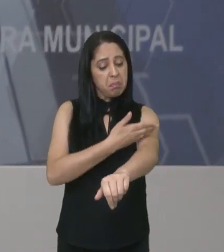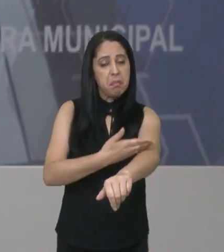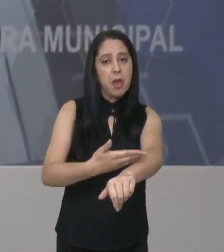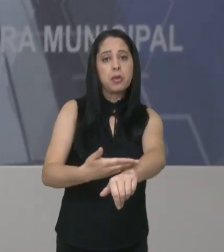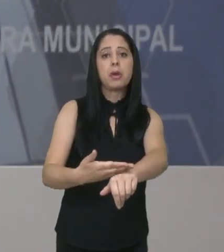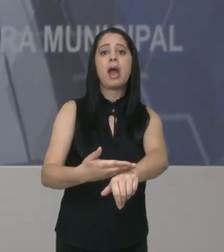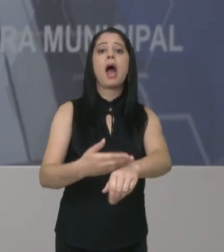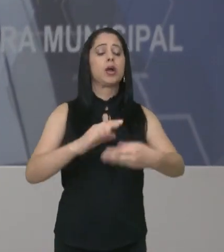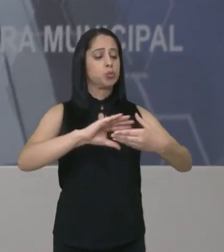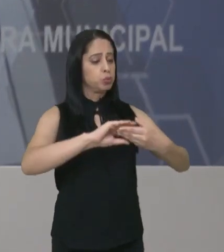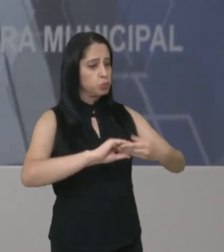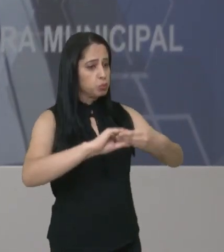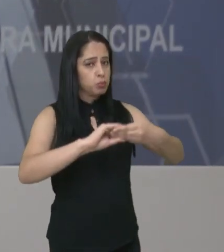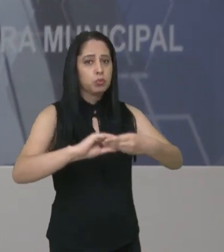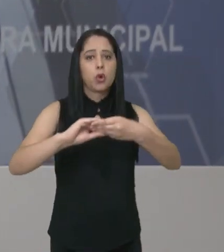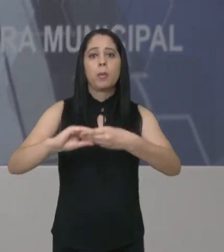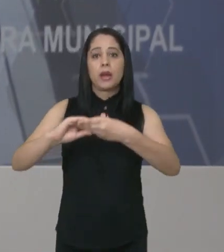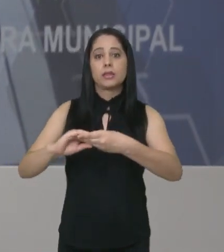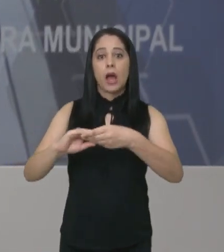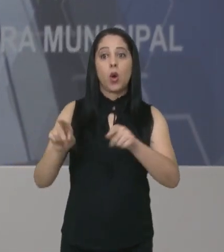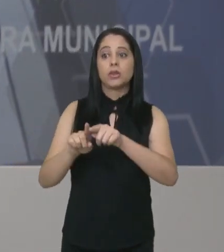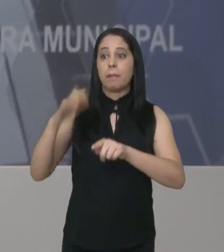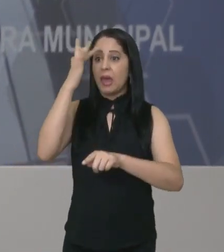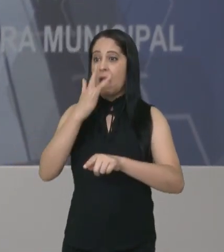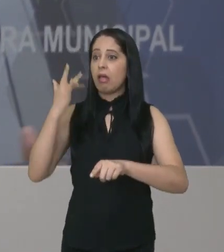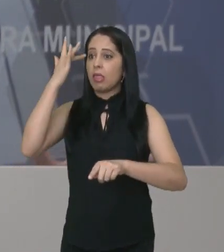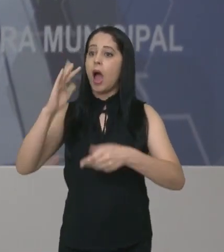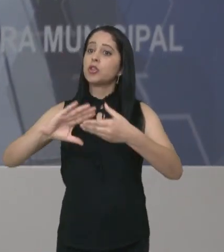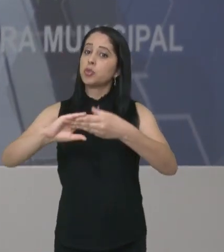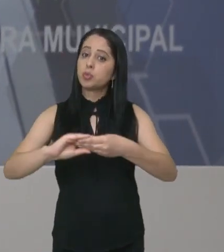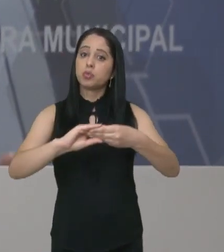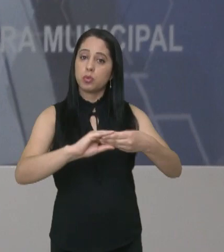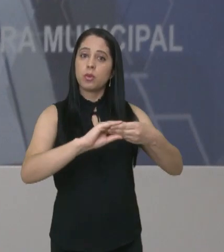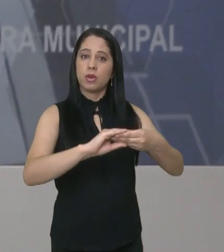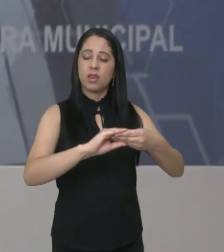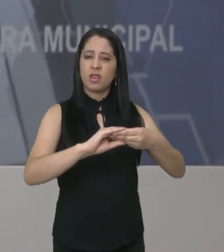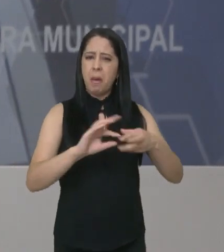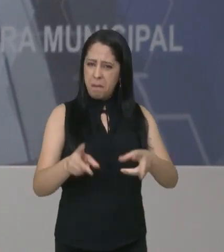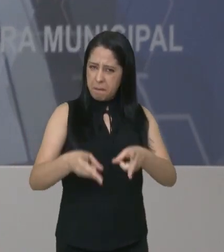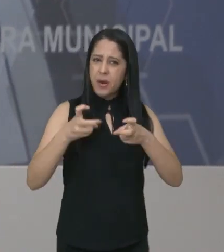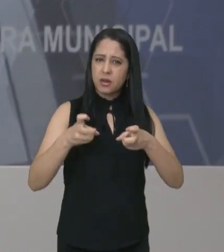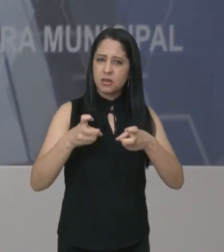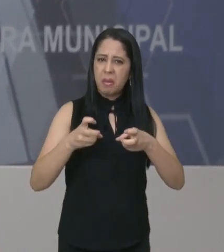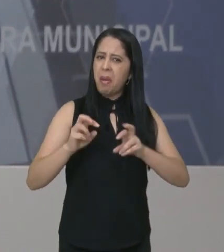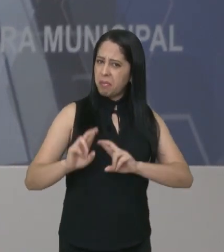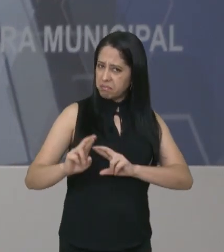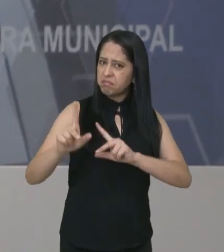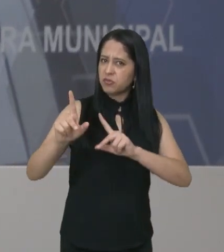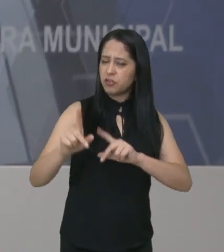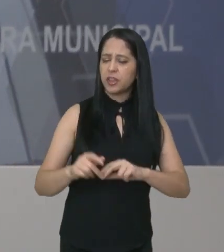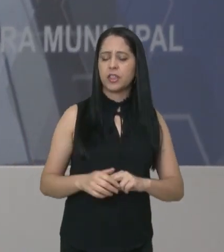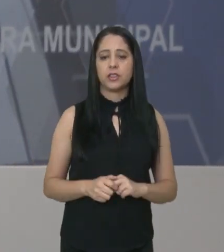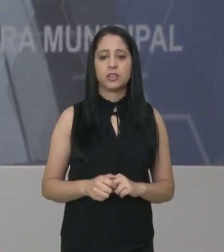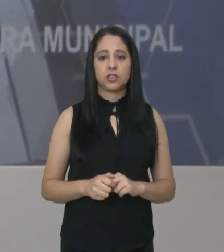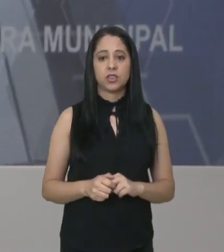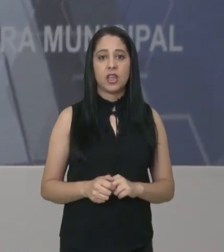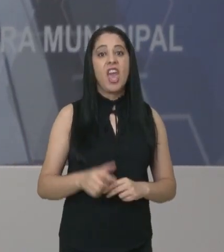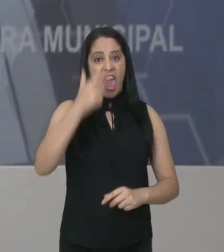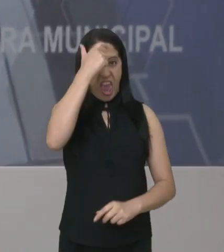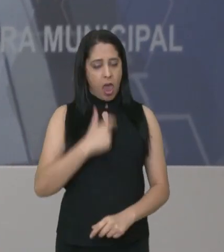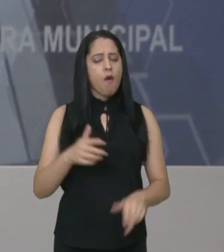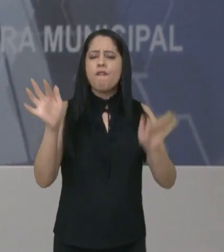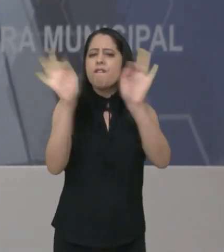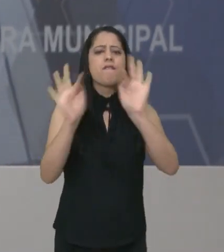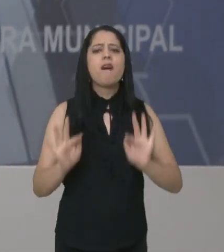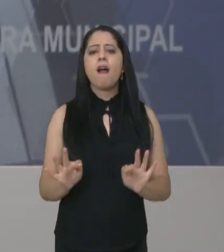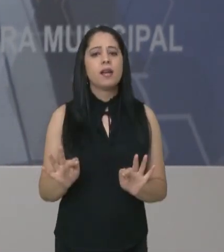Haddad cumprimentou o Tarcísio. Você vê que a condução, como era a condução do país. Hoje eu estou feliz